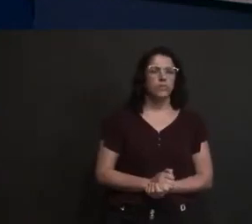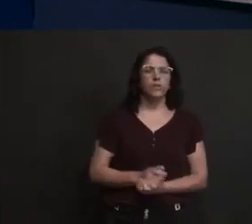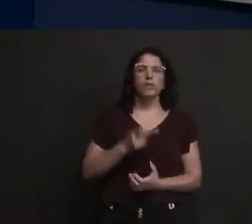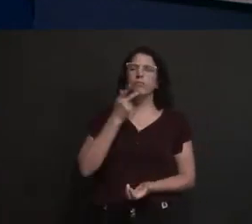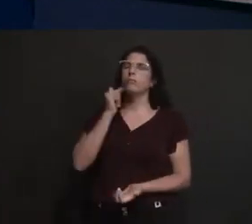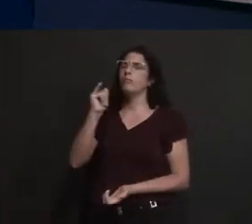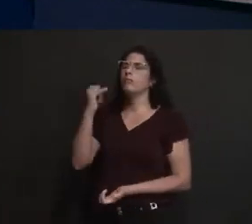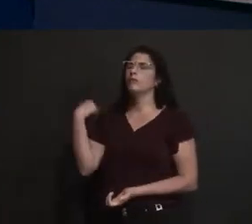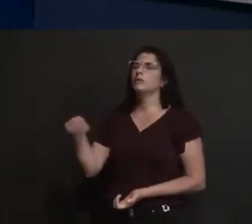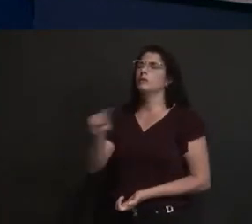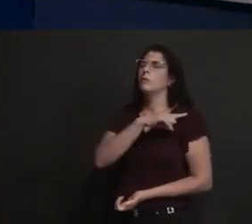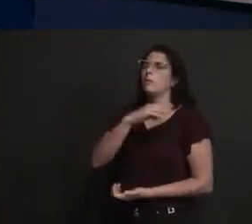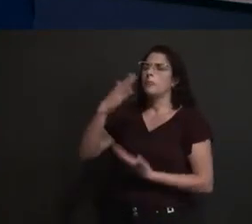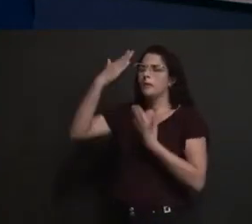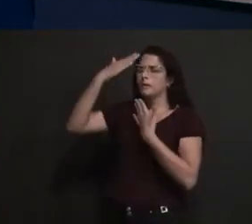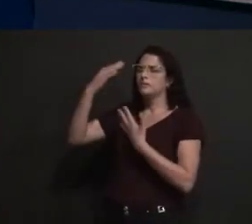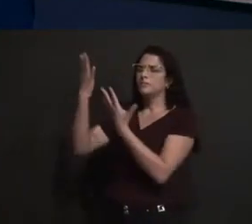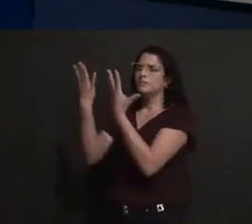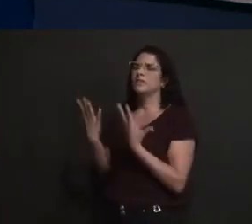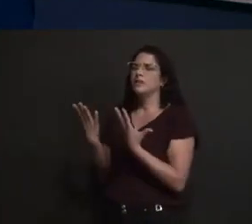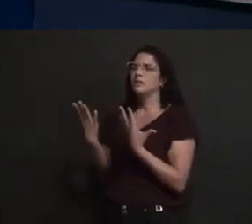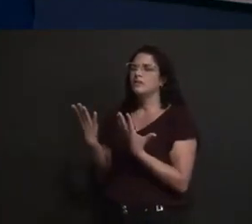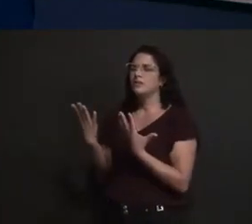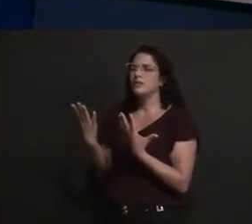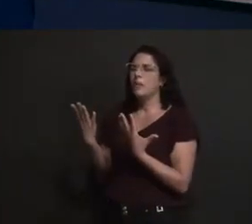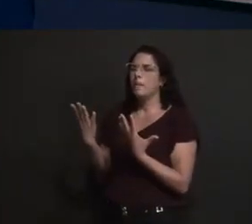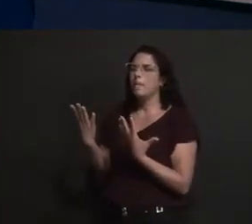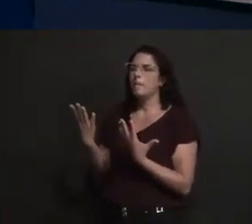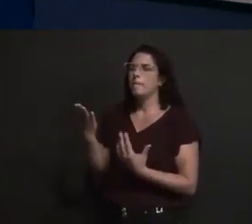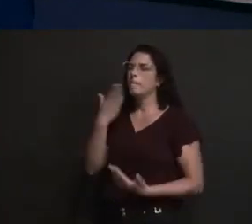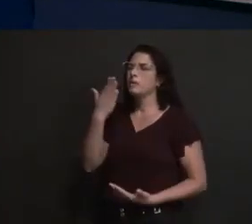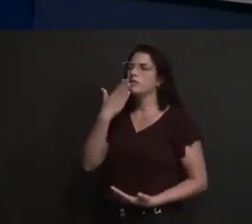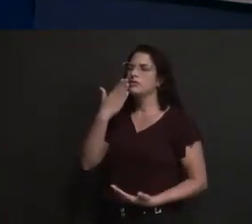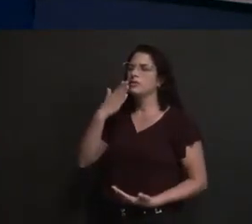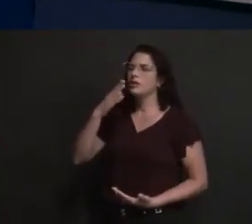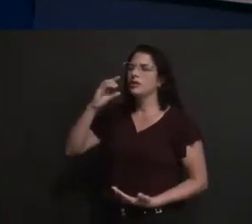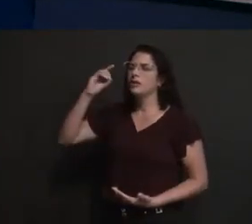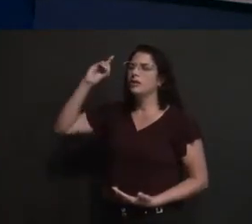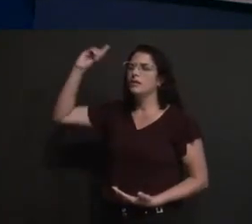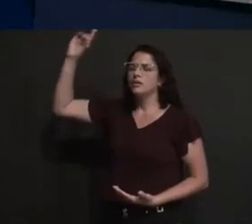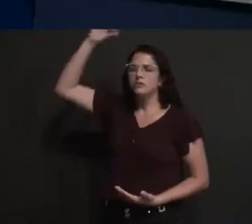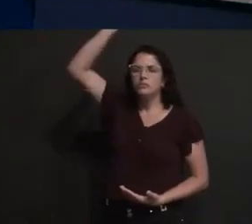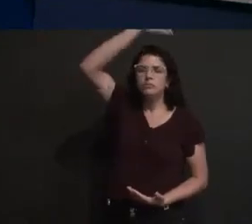Pai, nós queremos para a tua visitação sobre cada pessoa aqui.